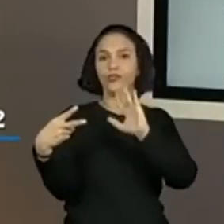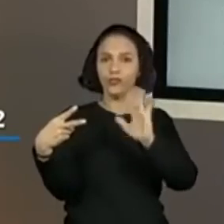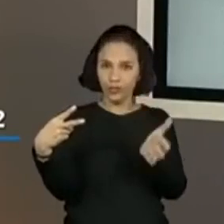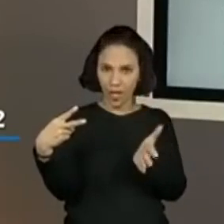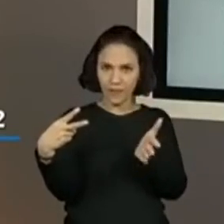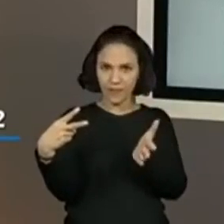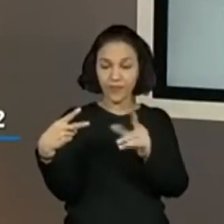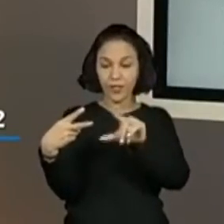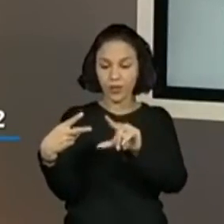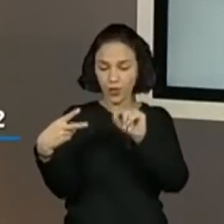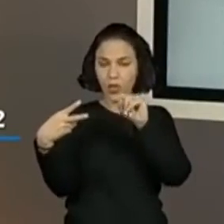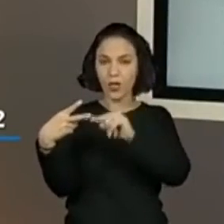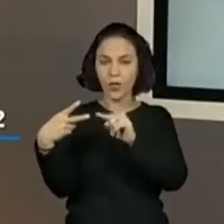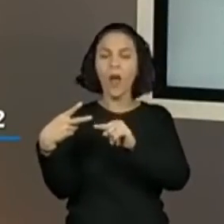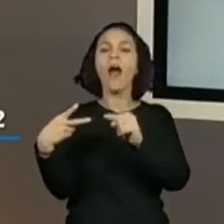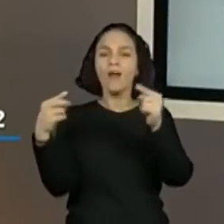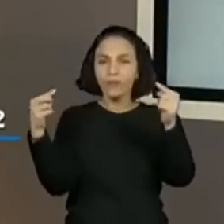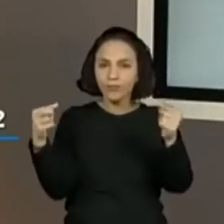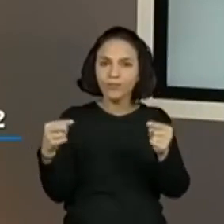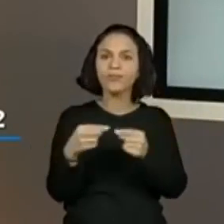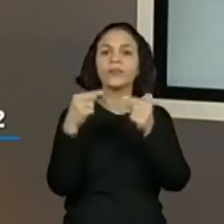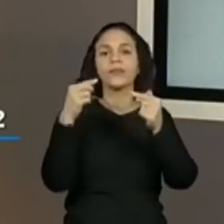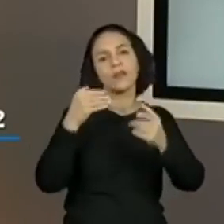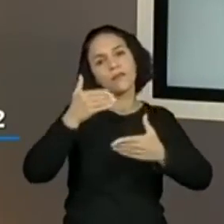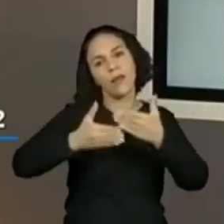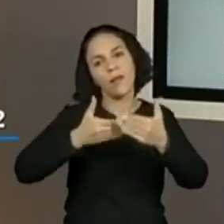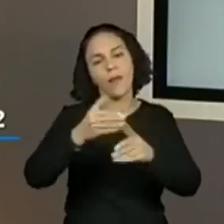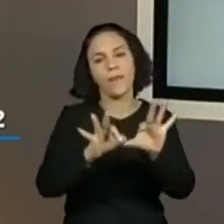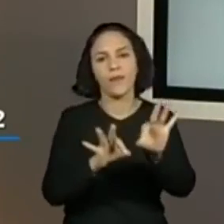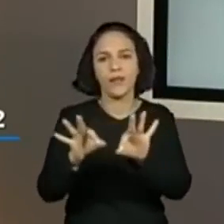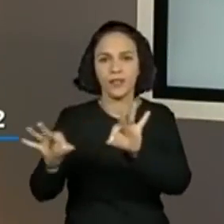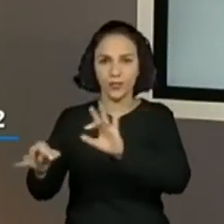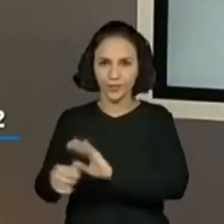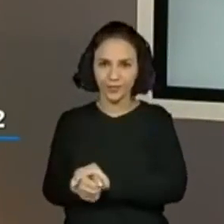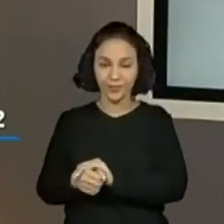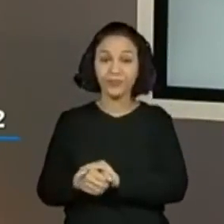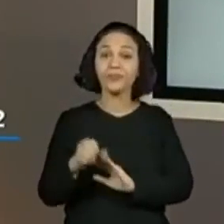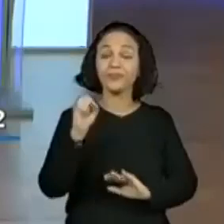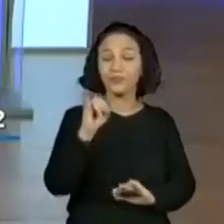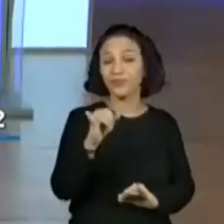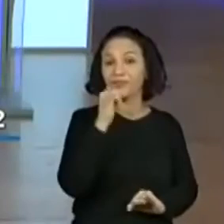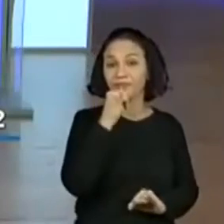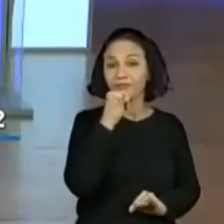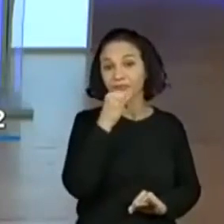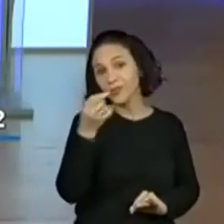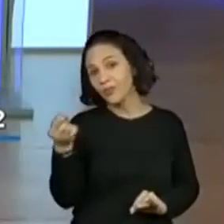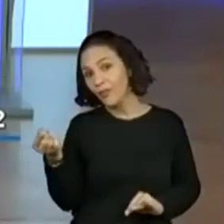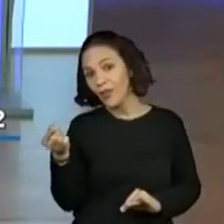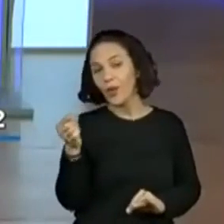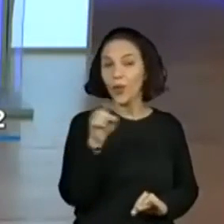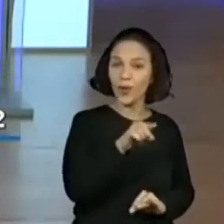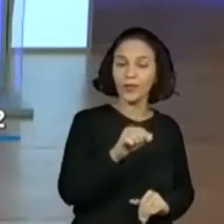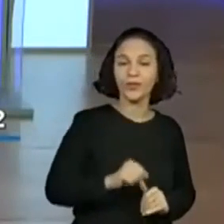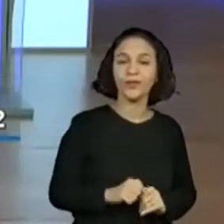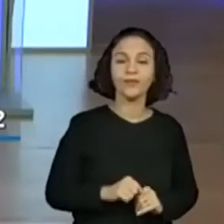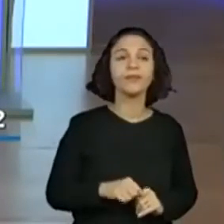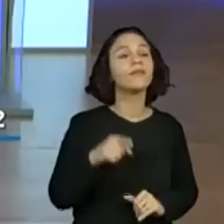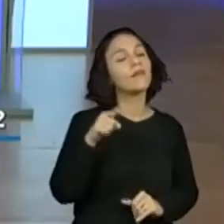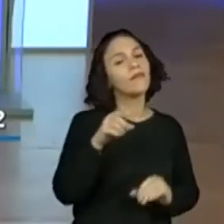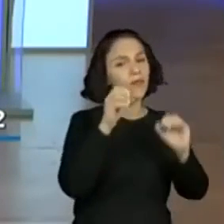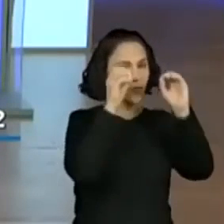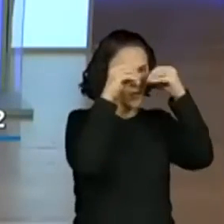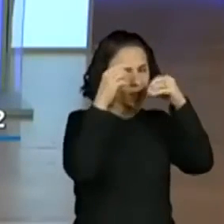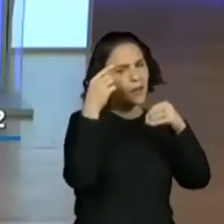escolha deste final que você planeja. Se a gente tivesse escolhido aqui, ó, Noturno